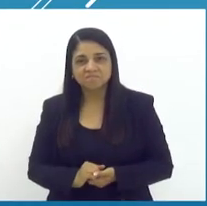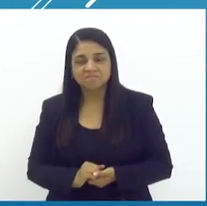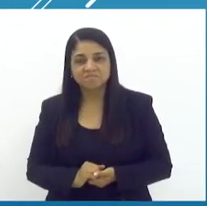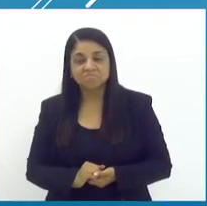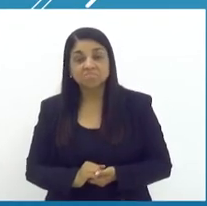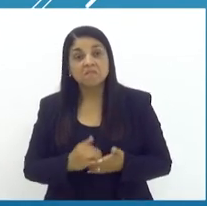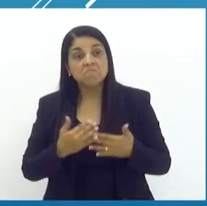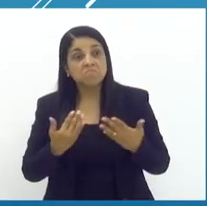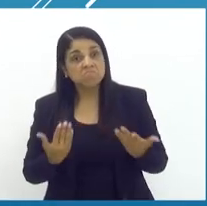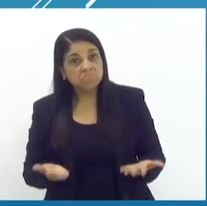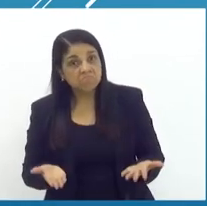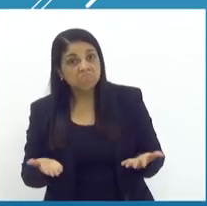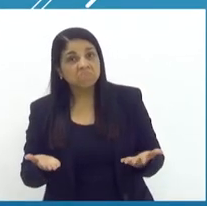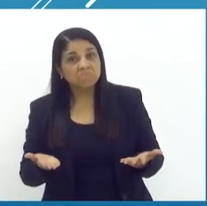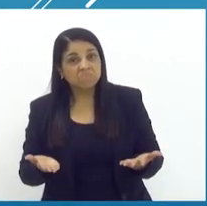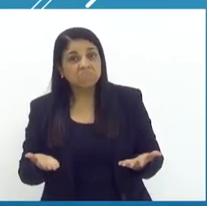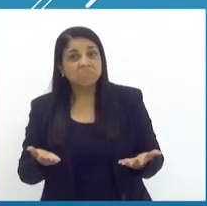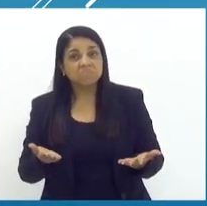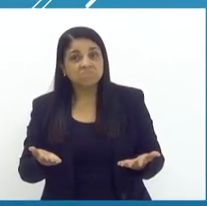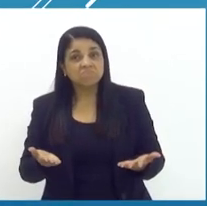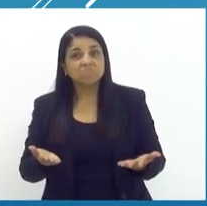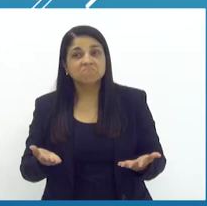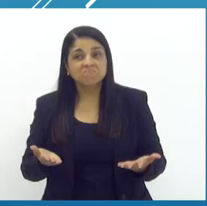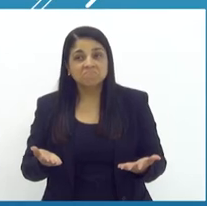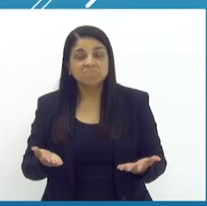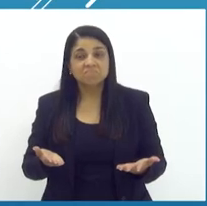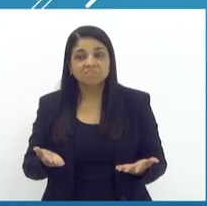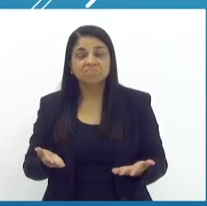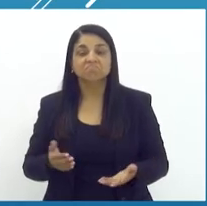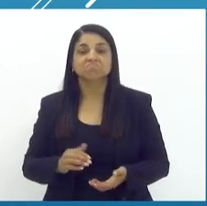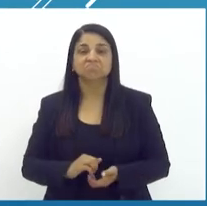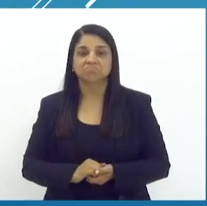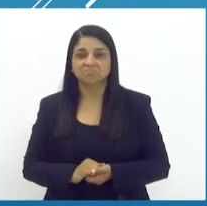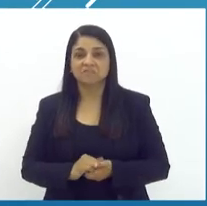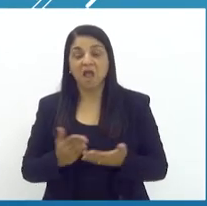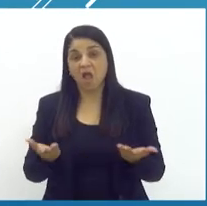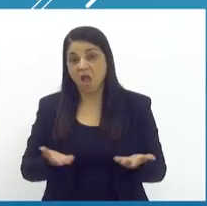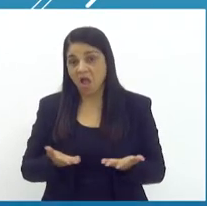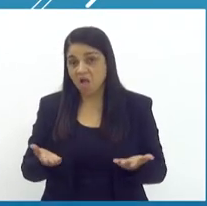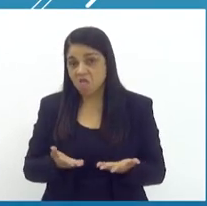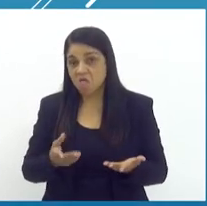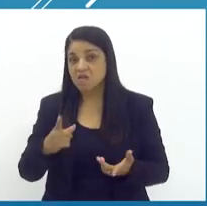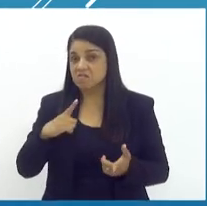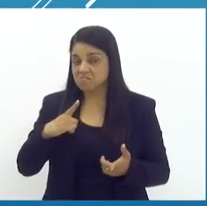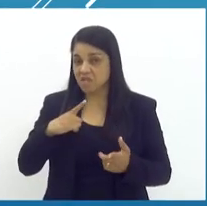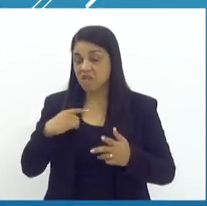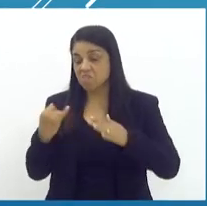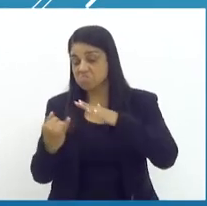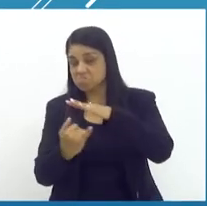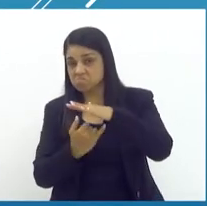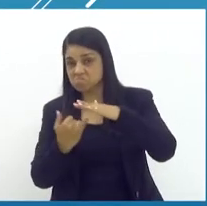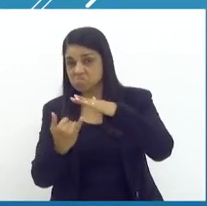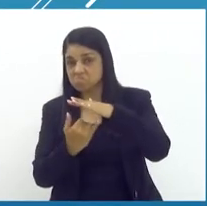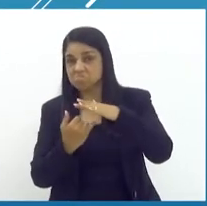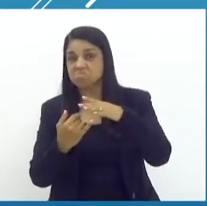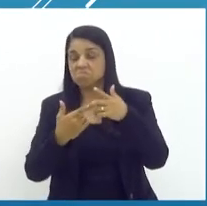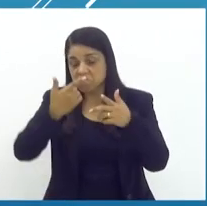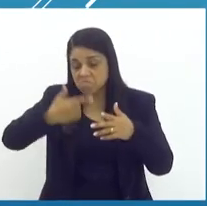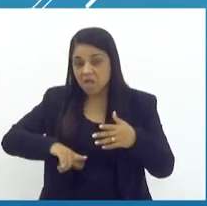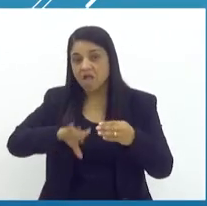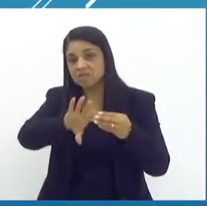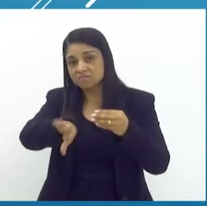caramba agora nós também tem sempre isso não vai incidir tá agora tem imunidade para mais um rol aí